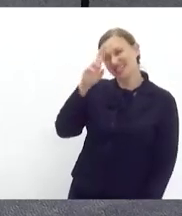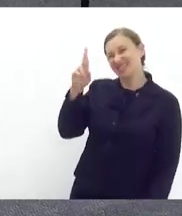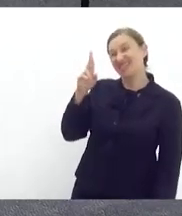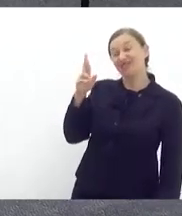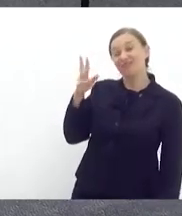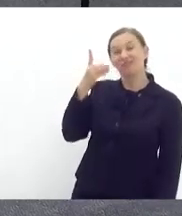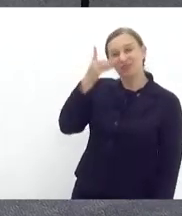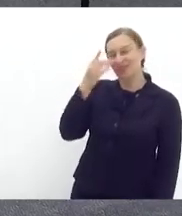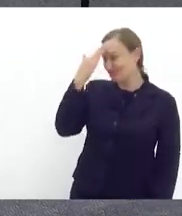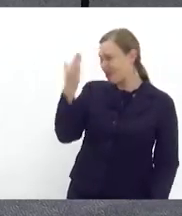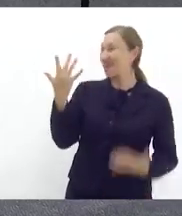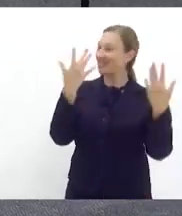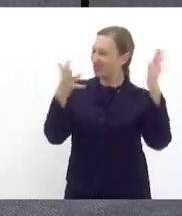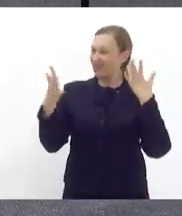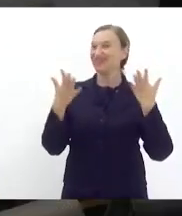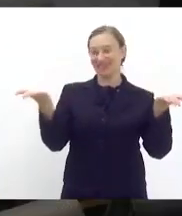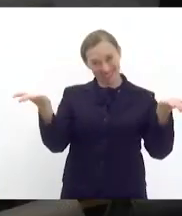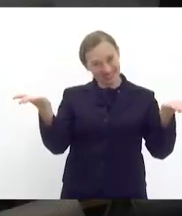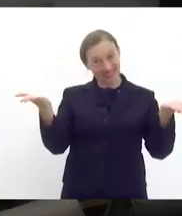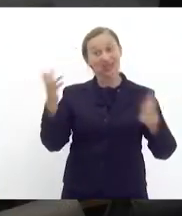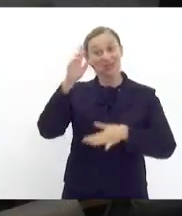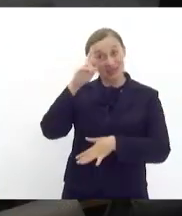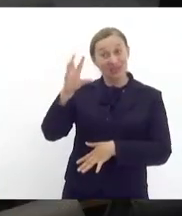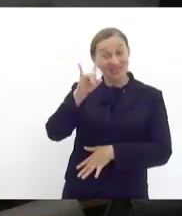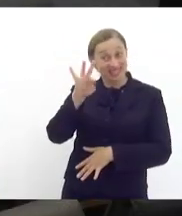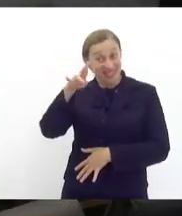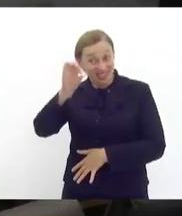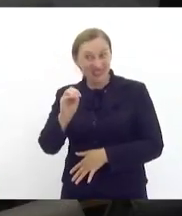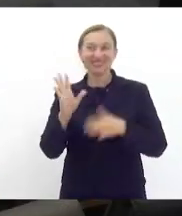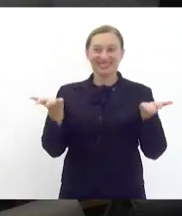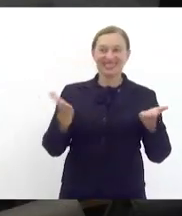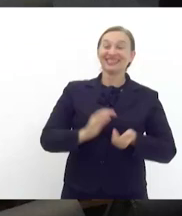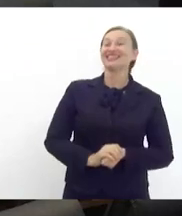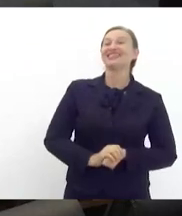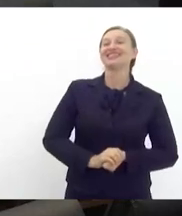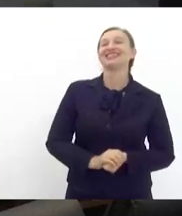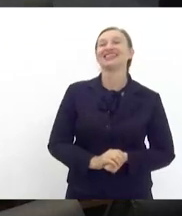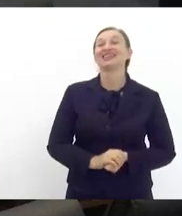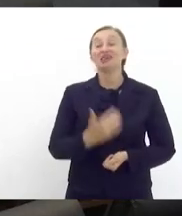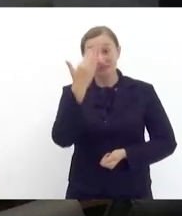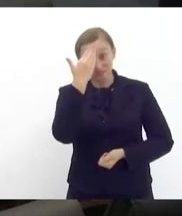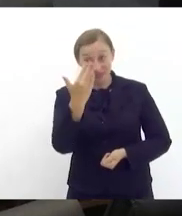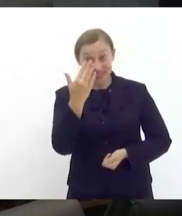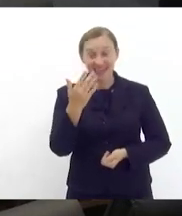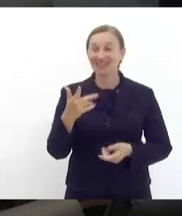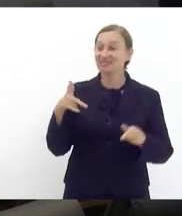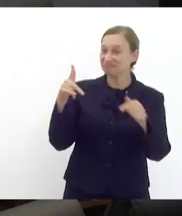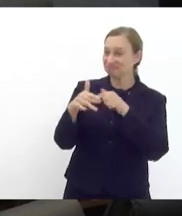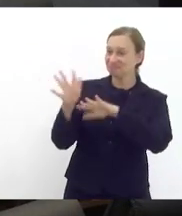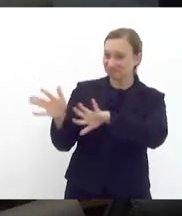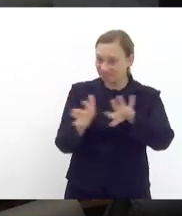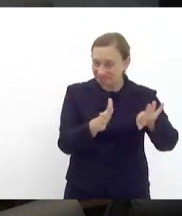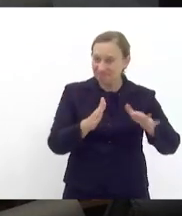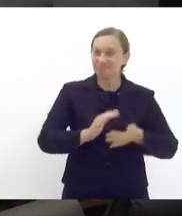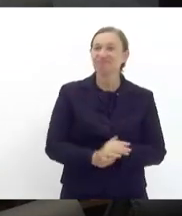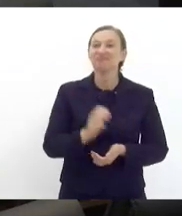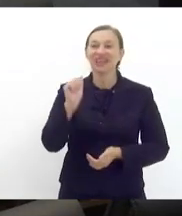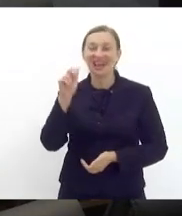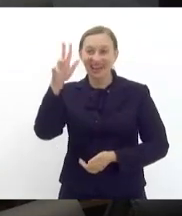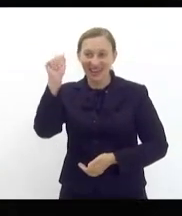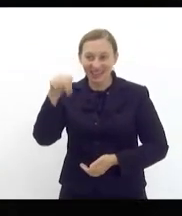obrigado tá parabéns ao São Ciro muito obrigado pela intervenção Alain